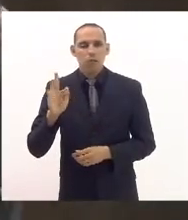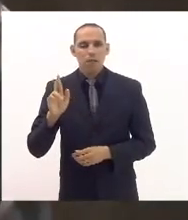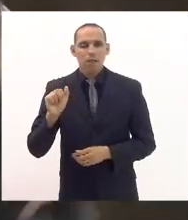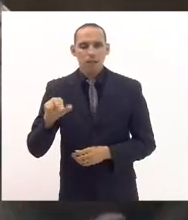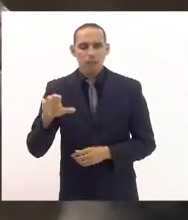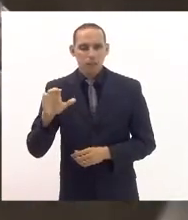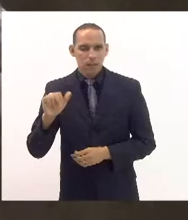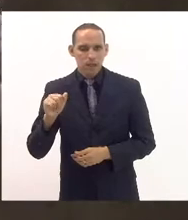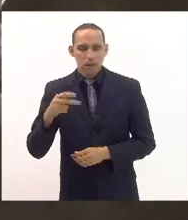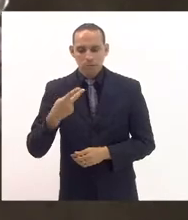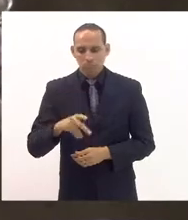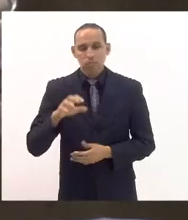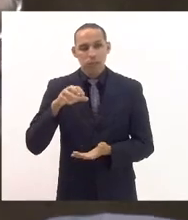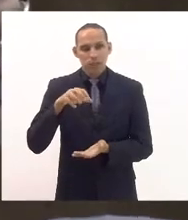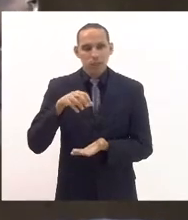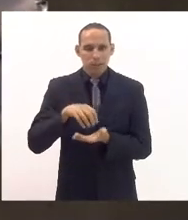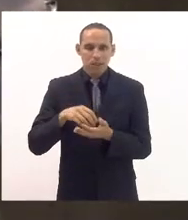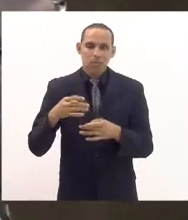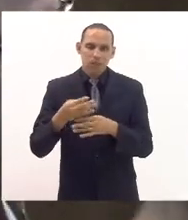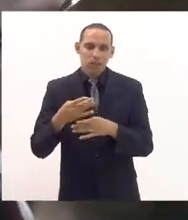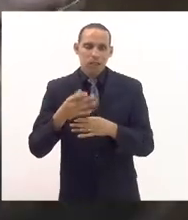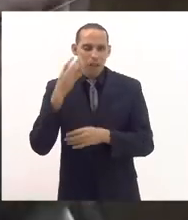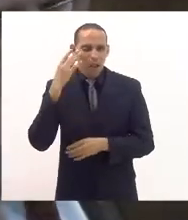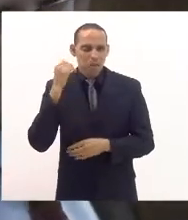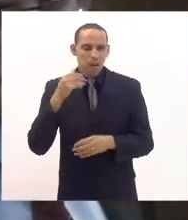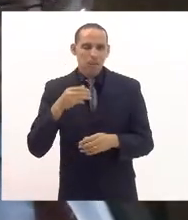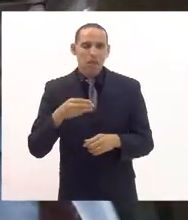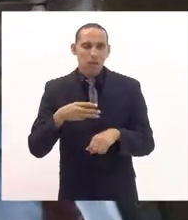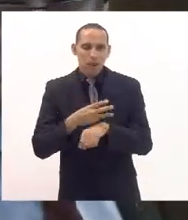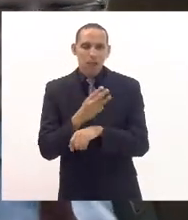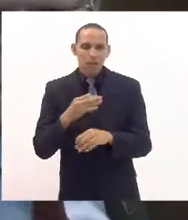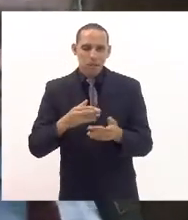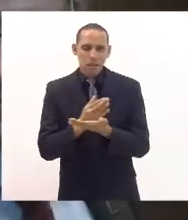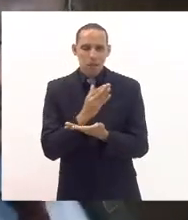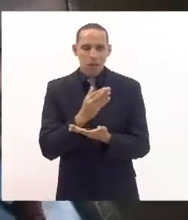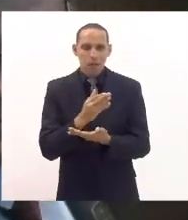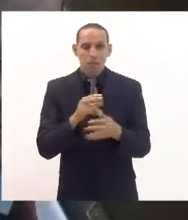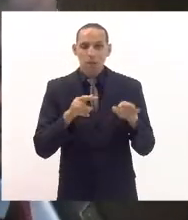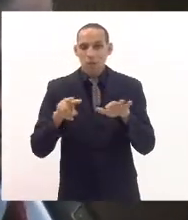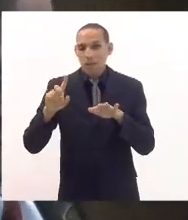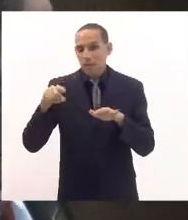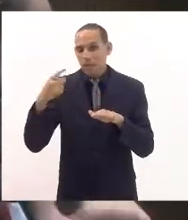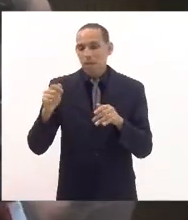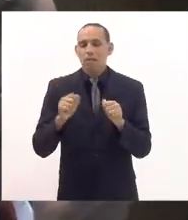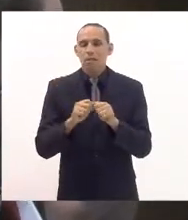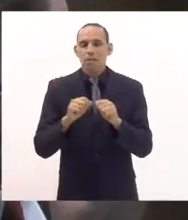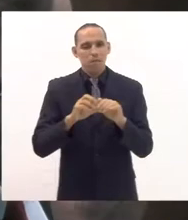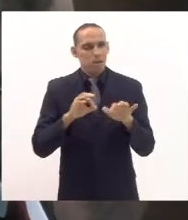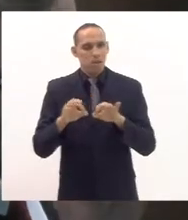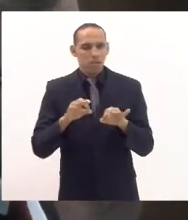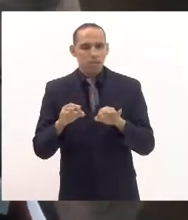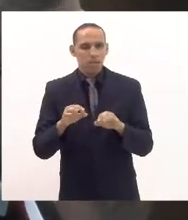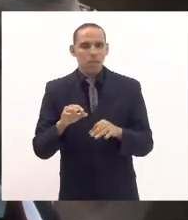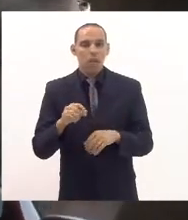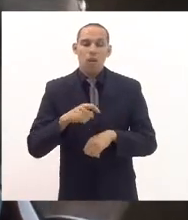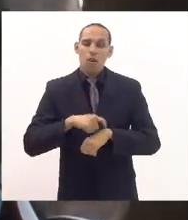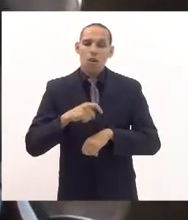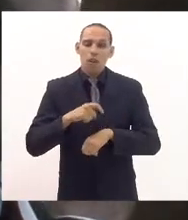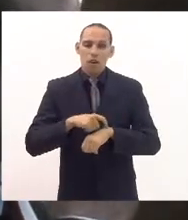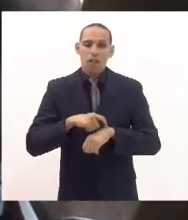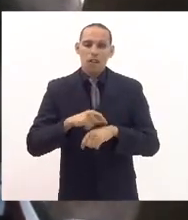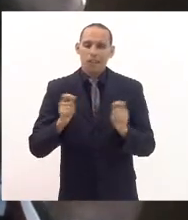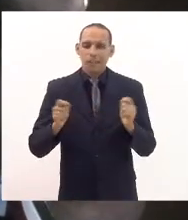cidade e vai aprovar amanhã para o WhatsApp e vamos fazer ao longo da semana que vem como eu lhe disse só no horário